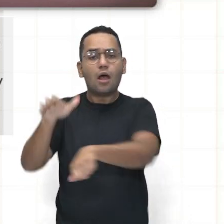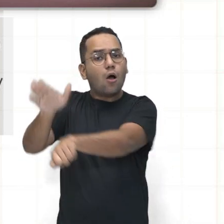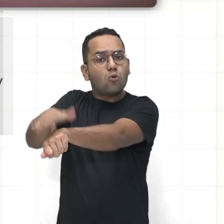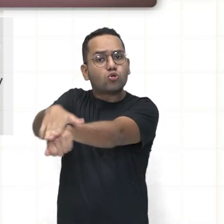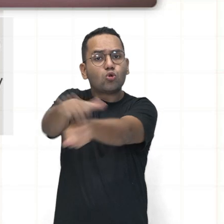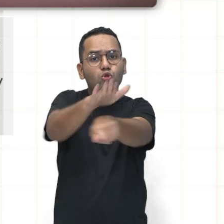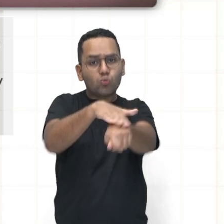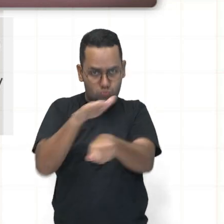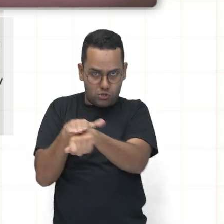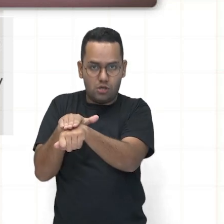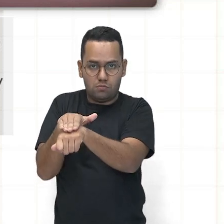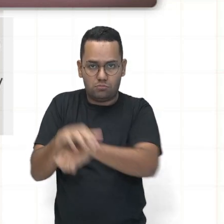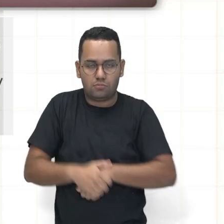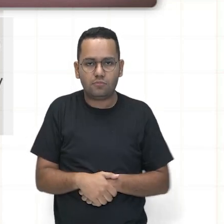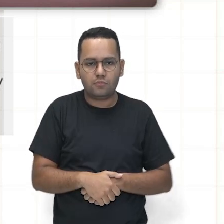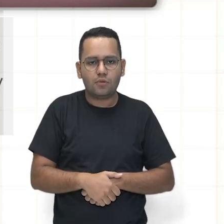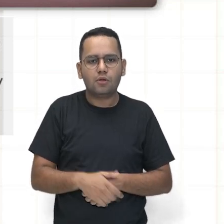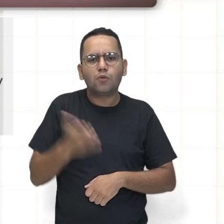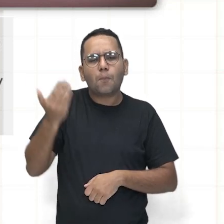províncias